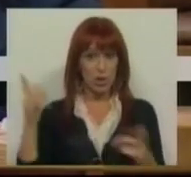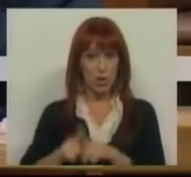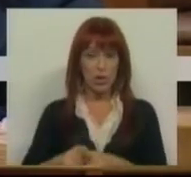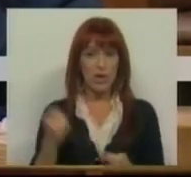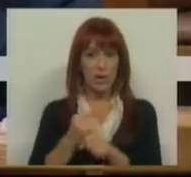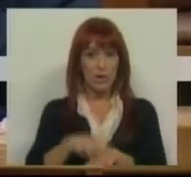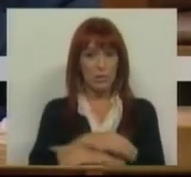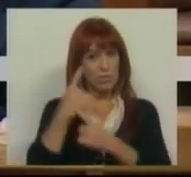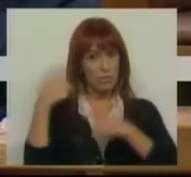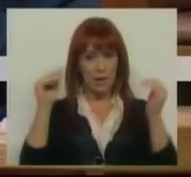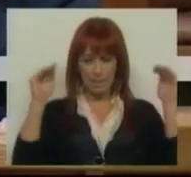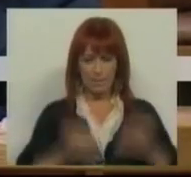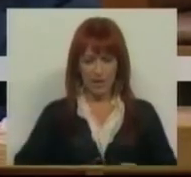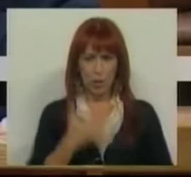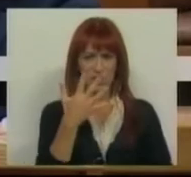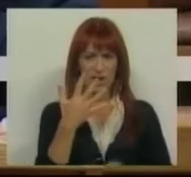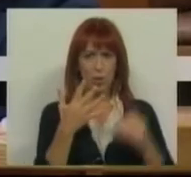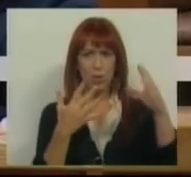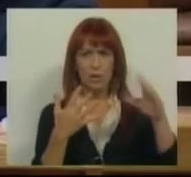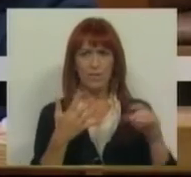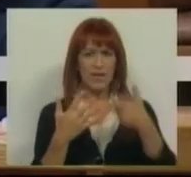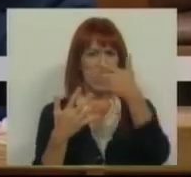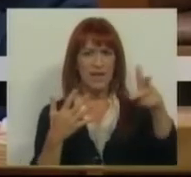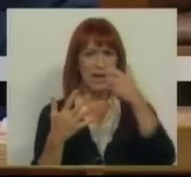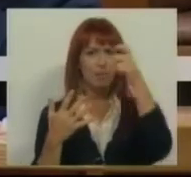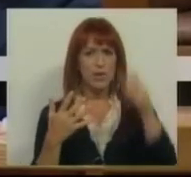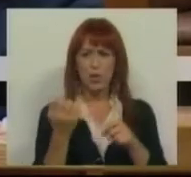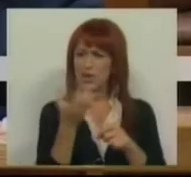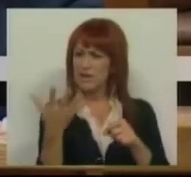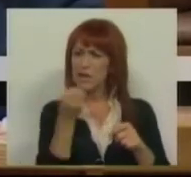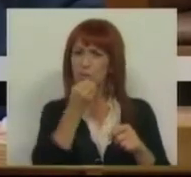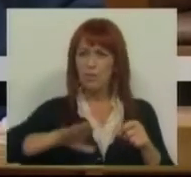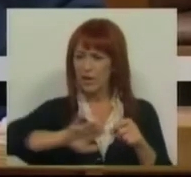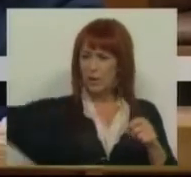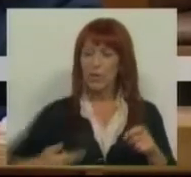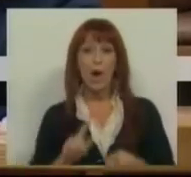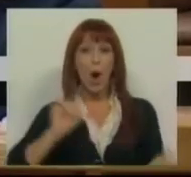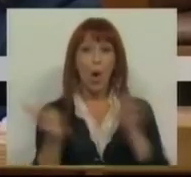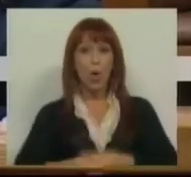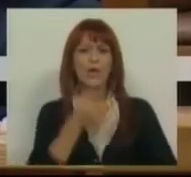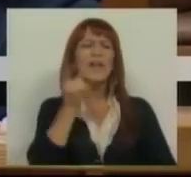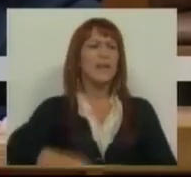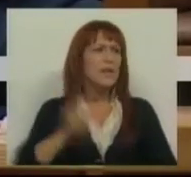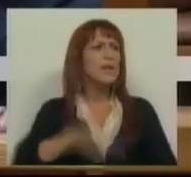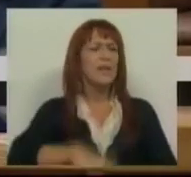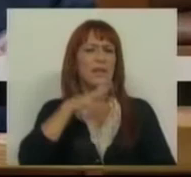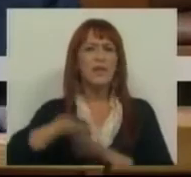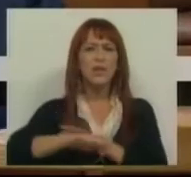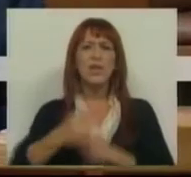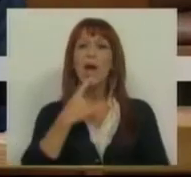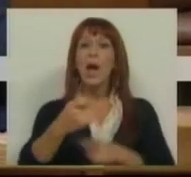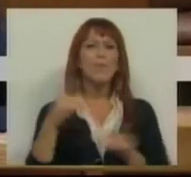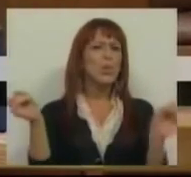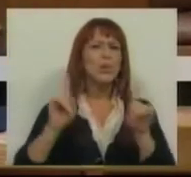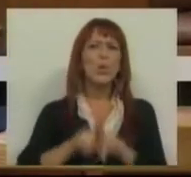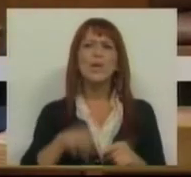função pública perdeu 5 em cada 100 funcionários. Ao contrário do que repete a direita, a pergunta